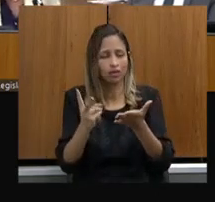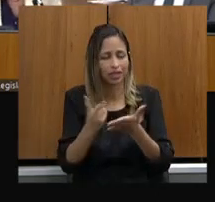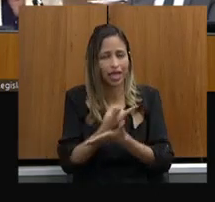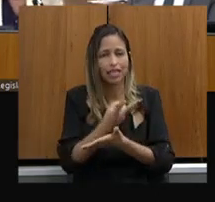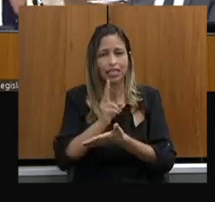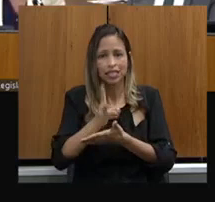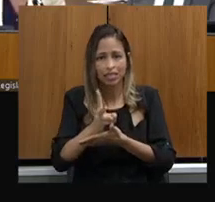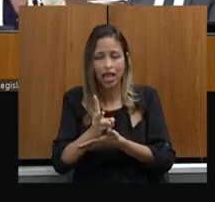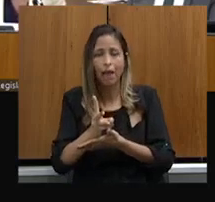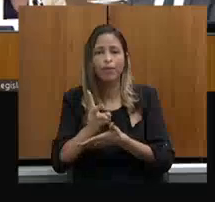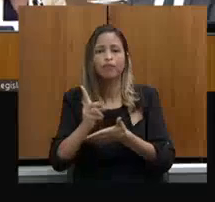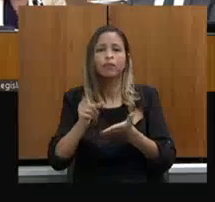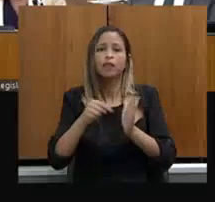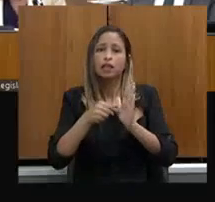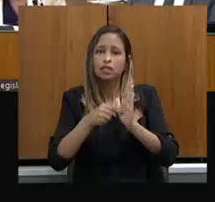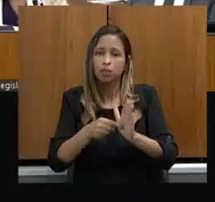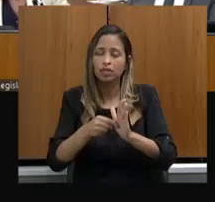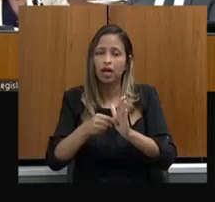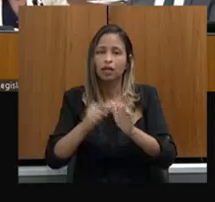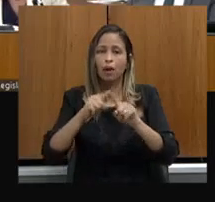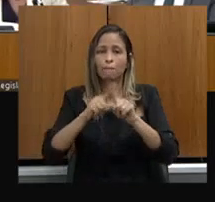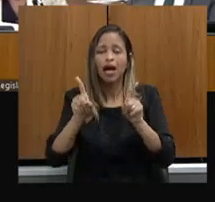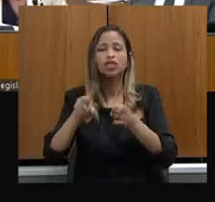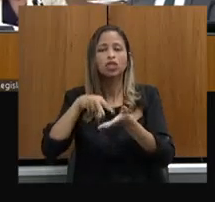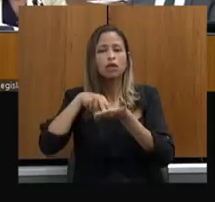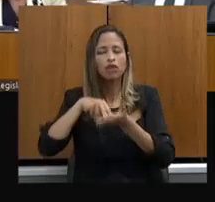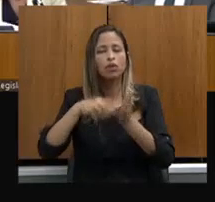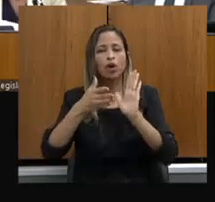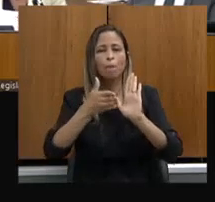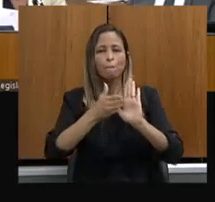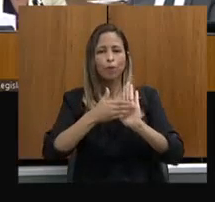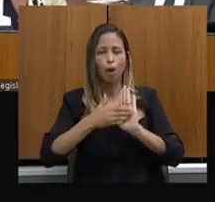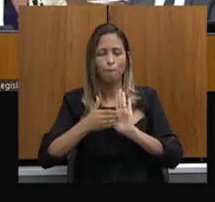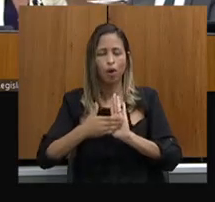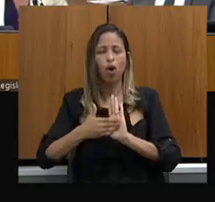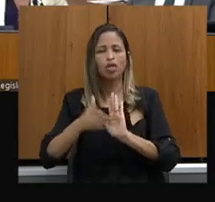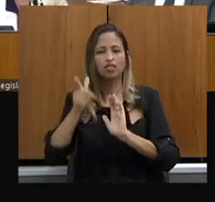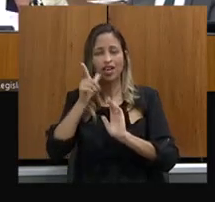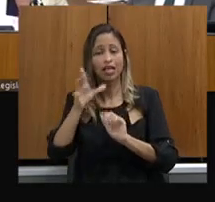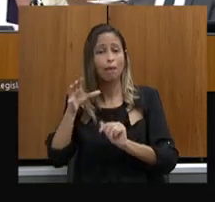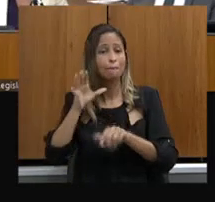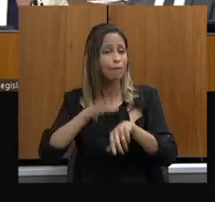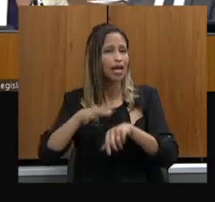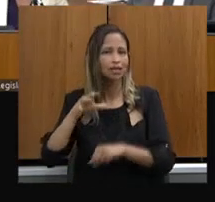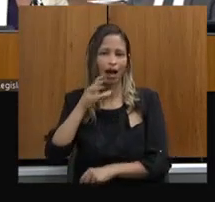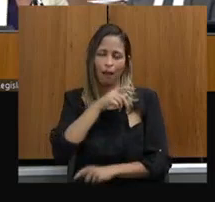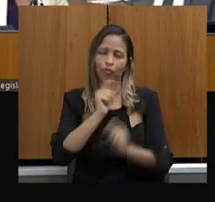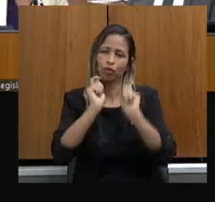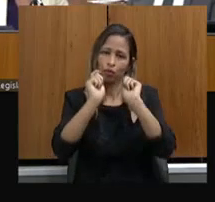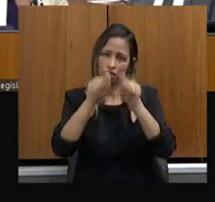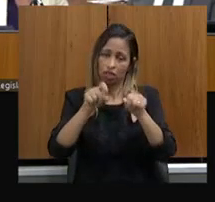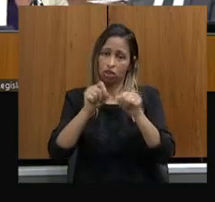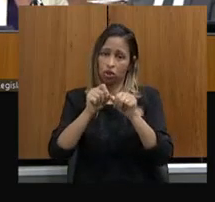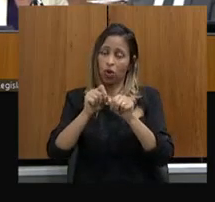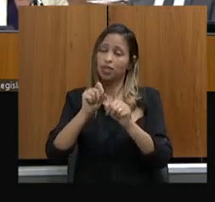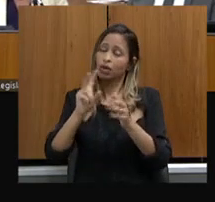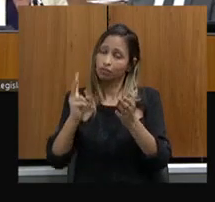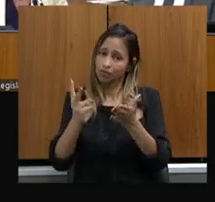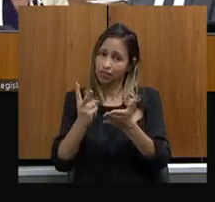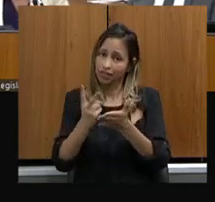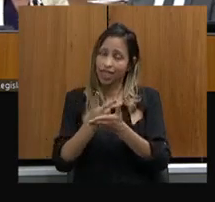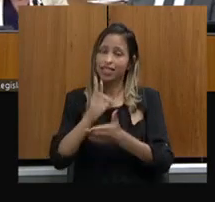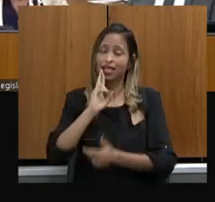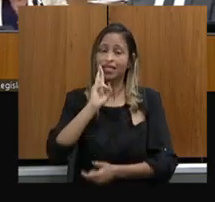tem sido estenuante mas nós estamos firmes no propósito de concluí-lo mais breve possível para que a gente finalmente leve